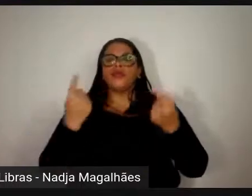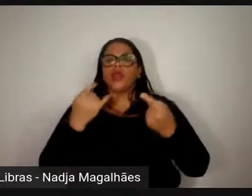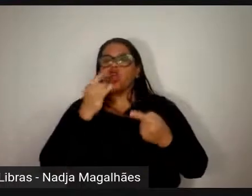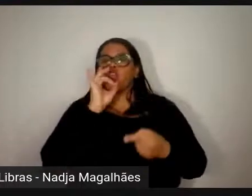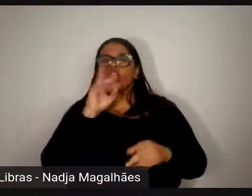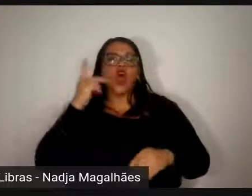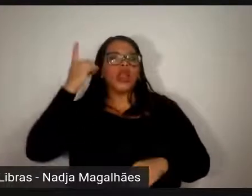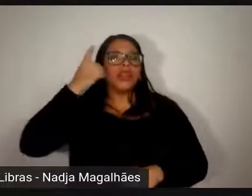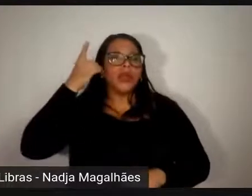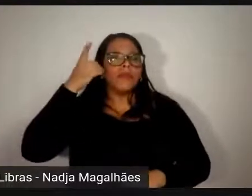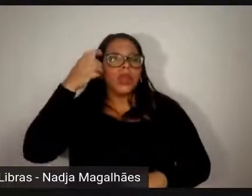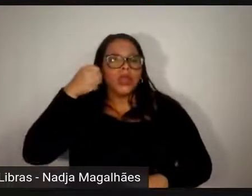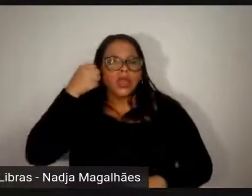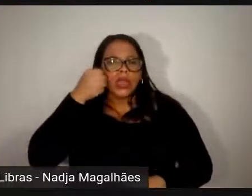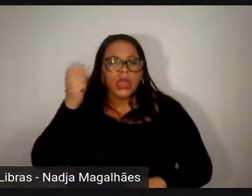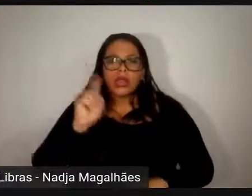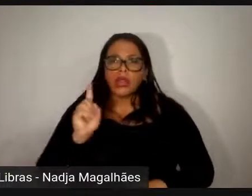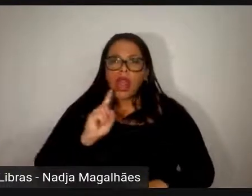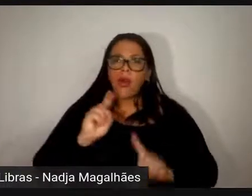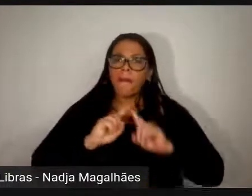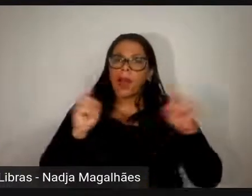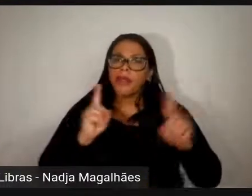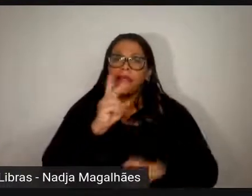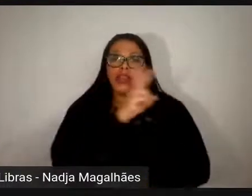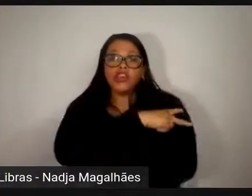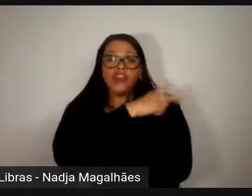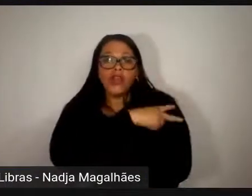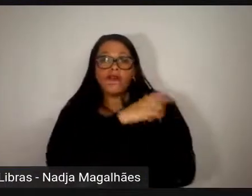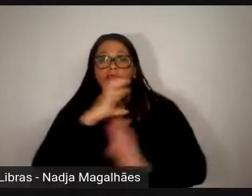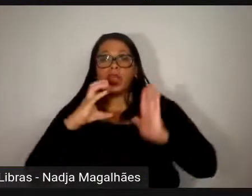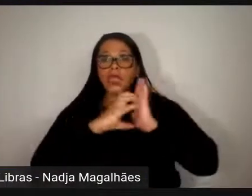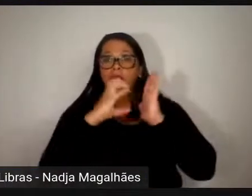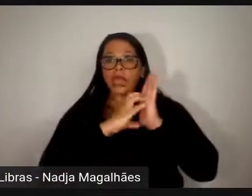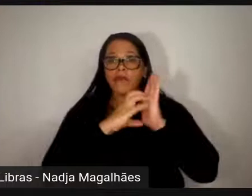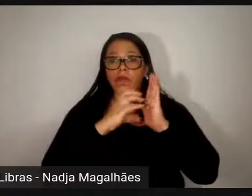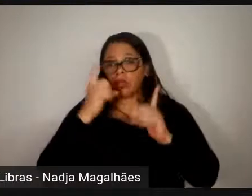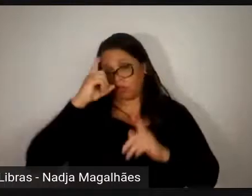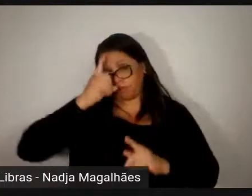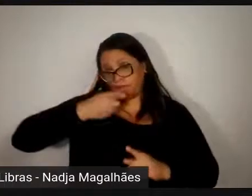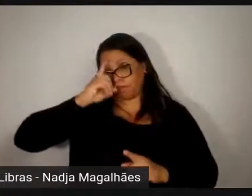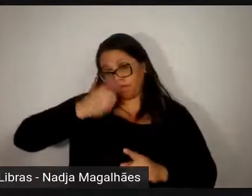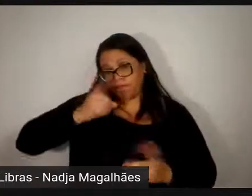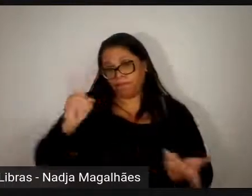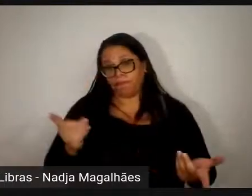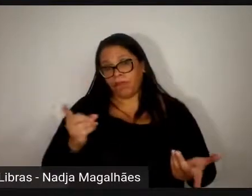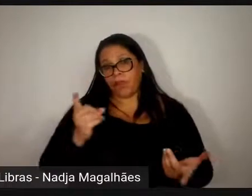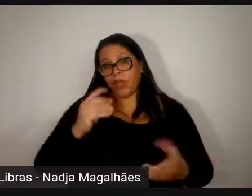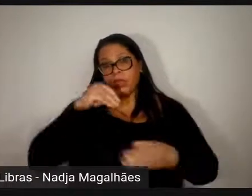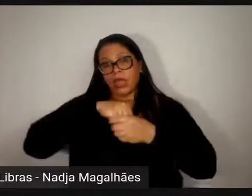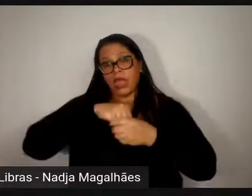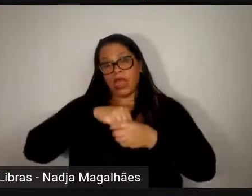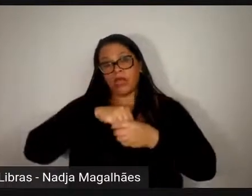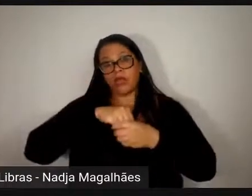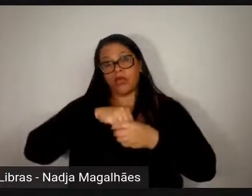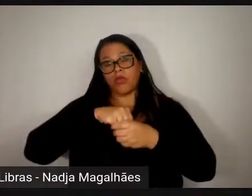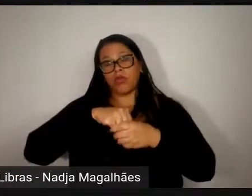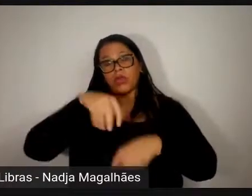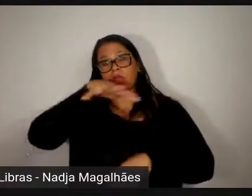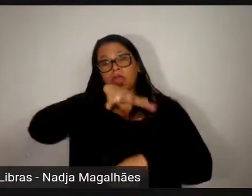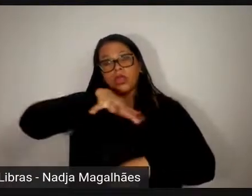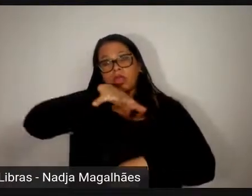que comandam a casa, né, mas também das chefias que são colocadas por esses políticos nos setores de comunicação que acabam tocando